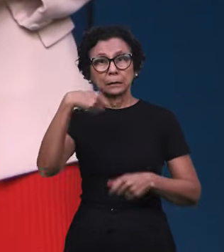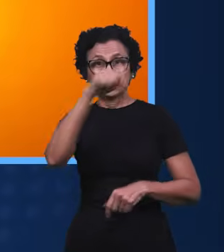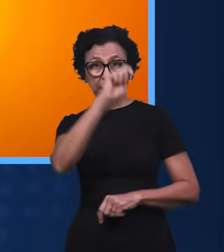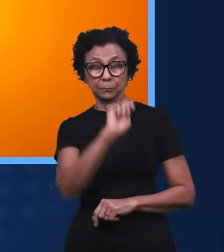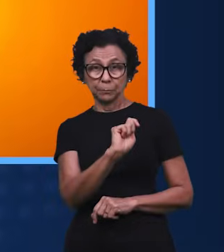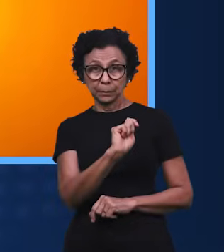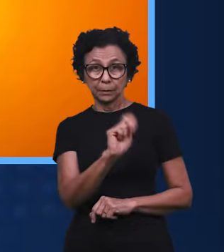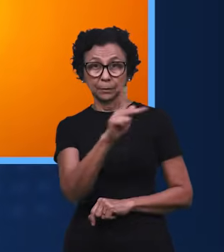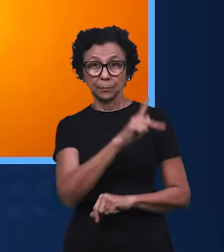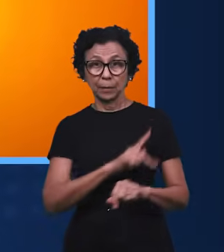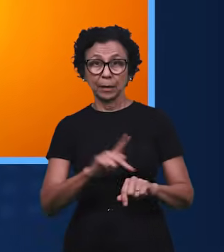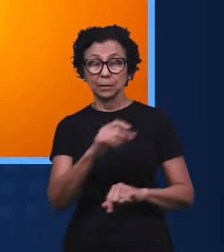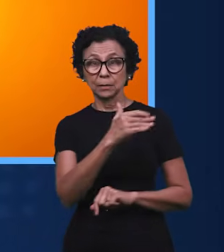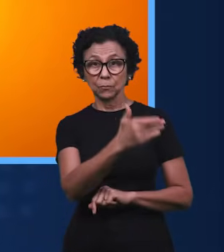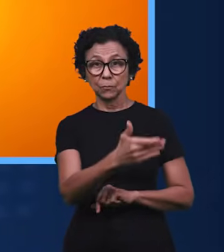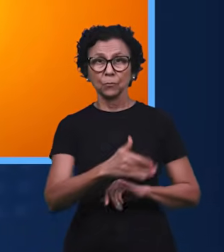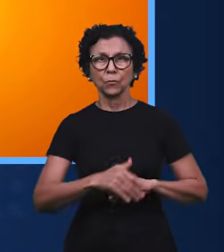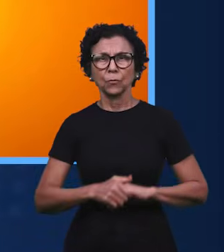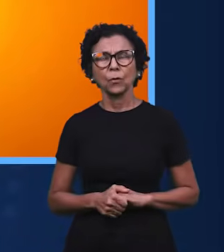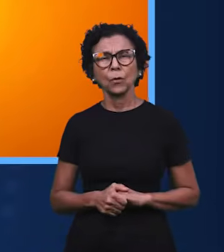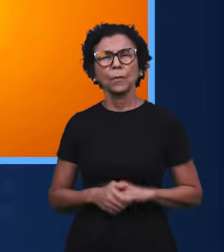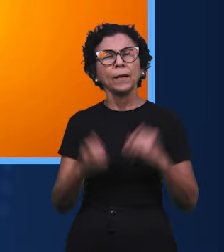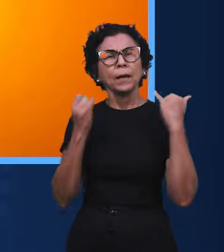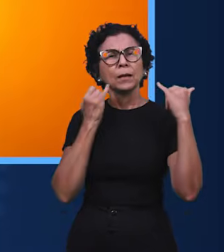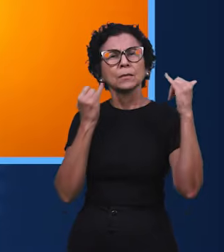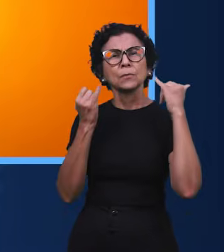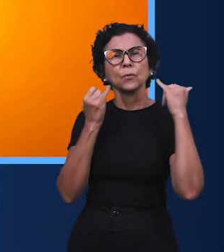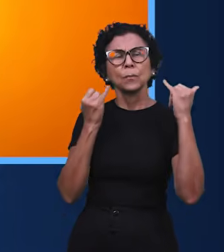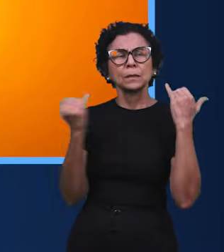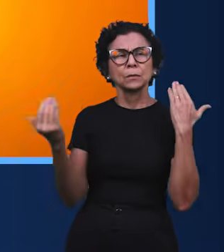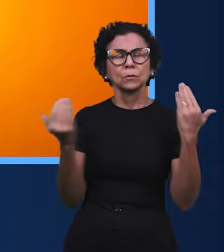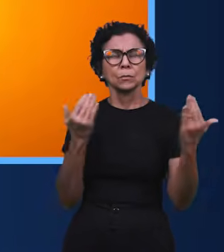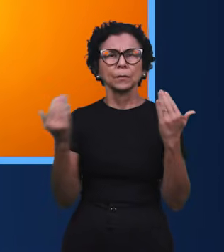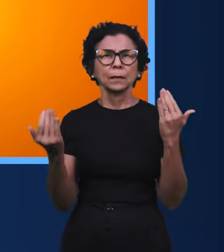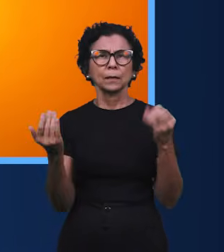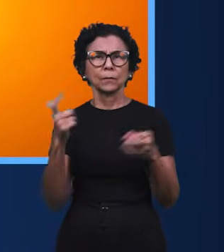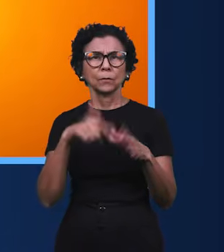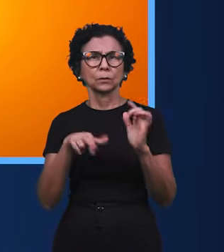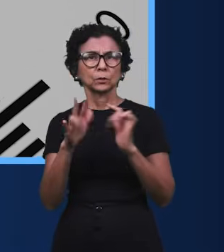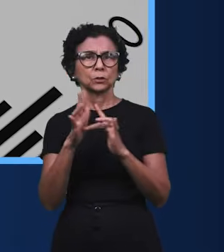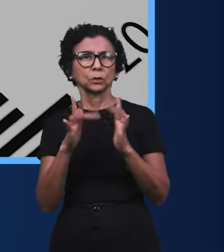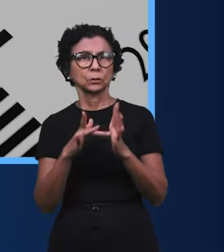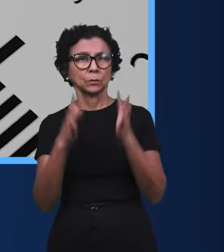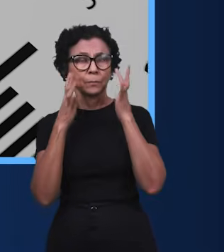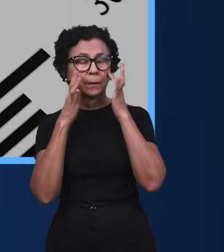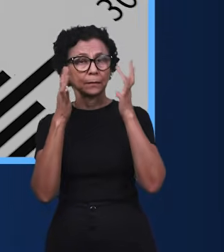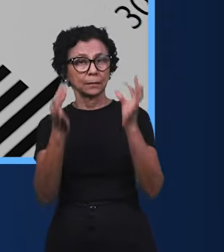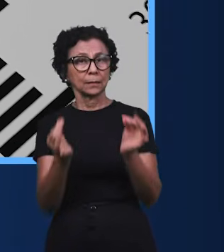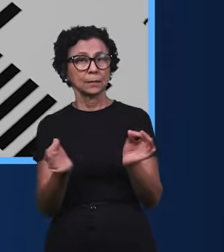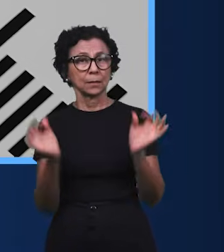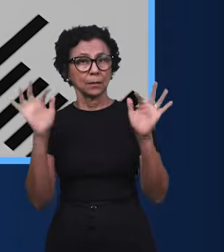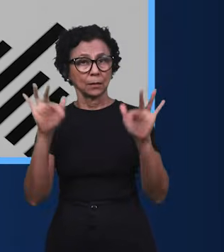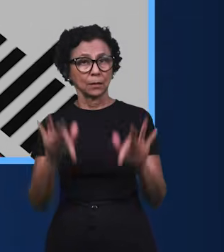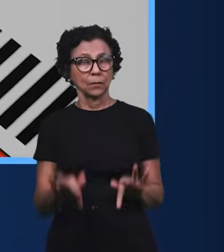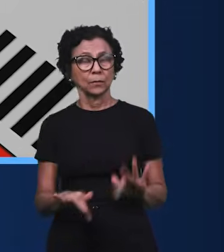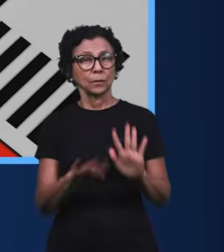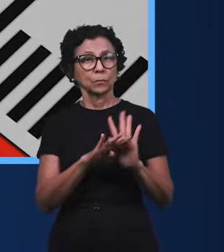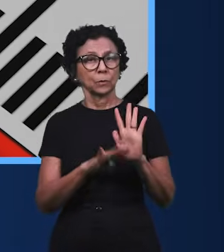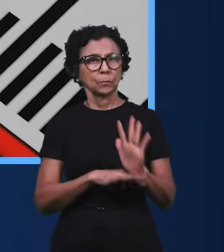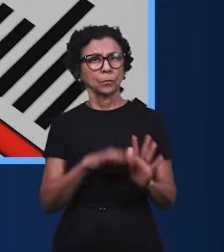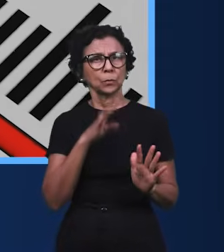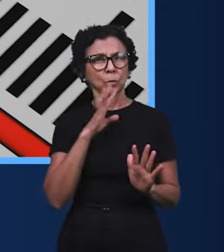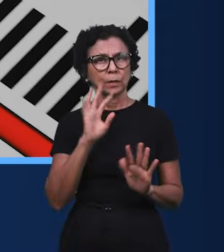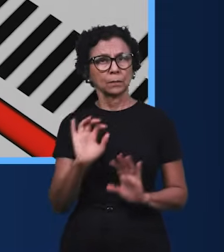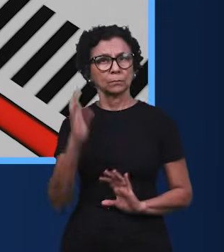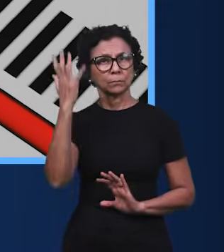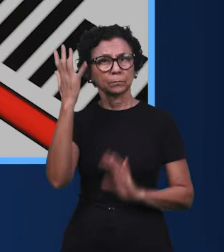Espanha. Como encontrar a relação desta notícia com a volta de Jesus? Fique até o final do programa e conheça mais